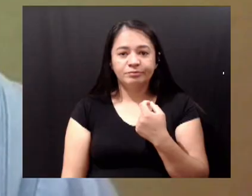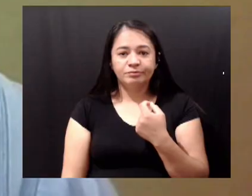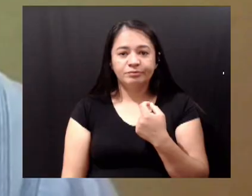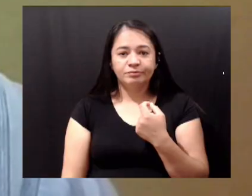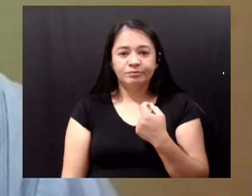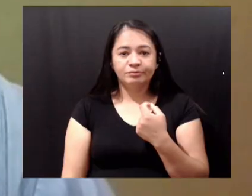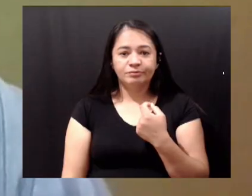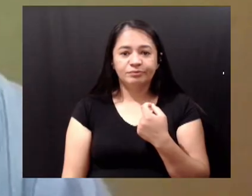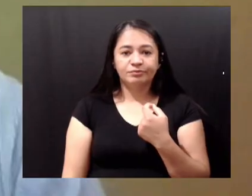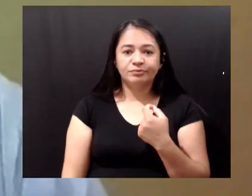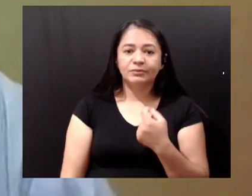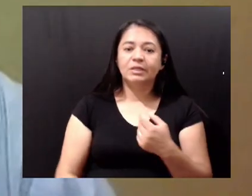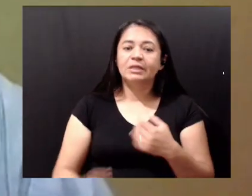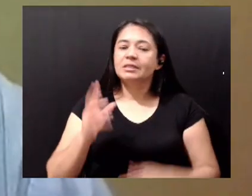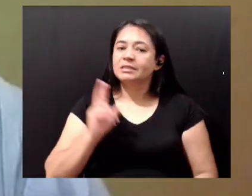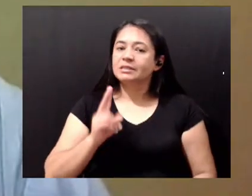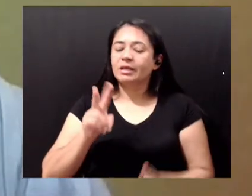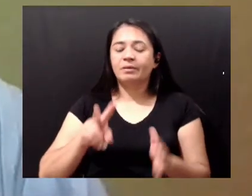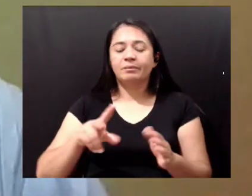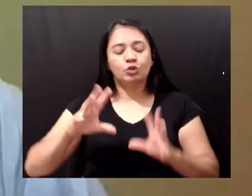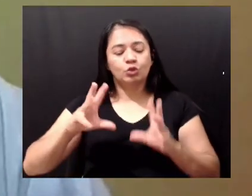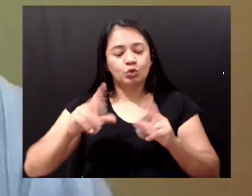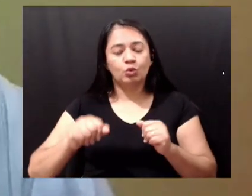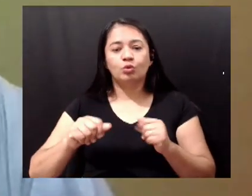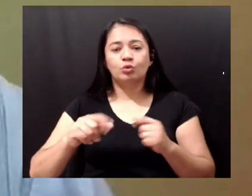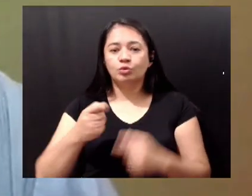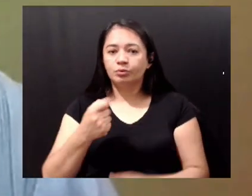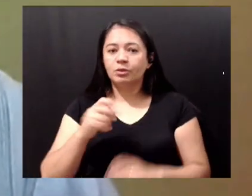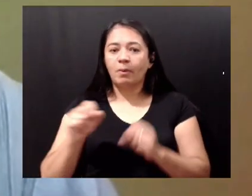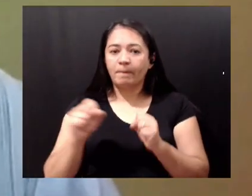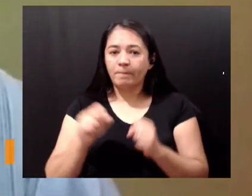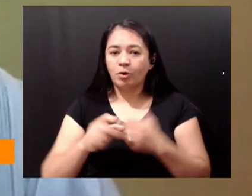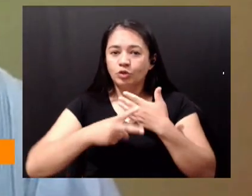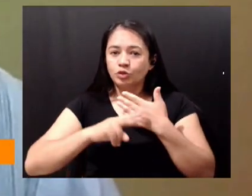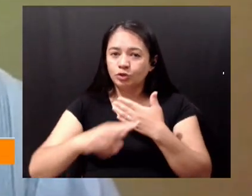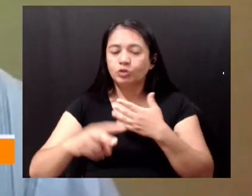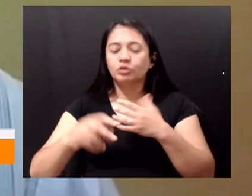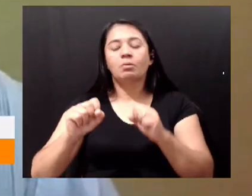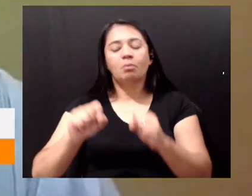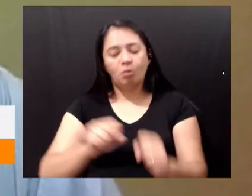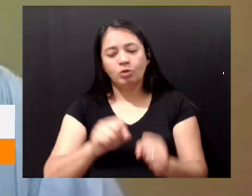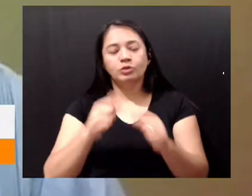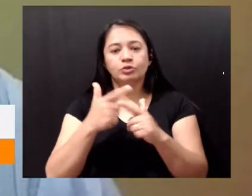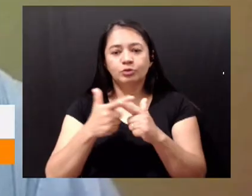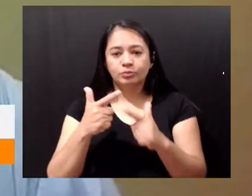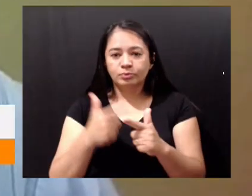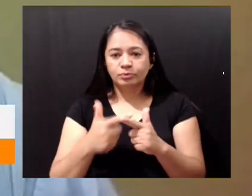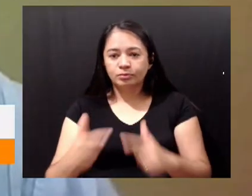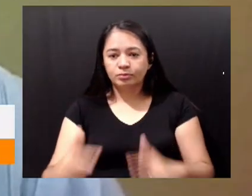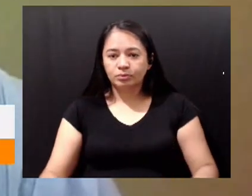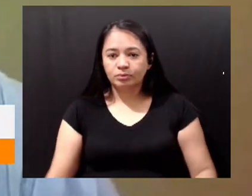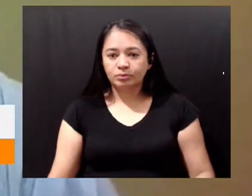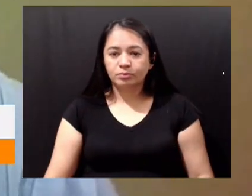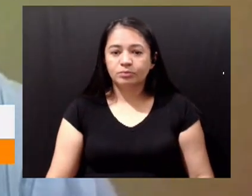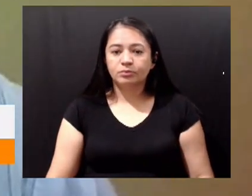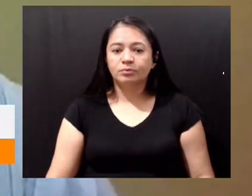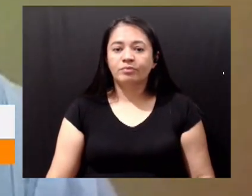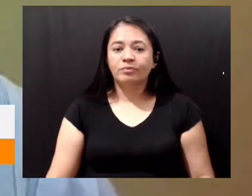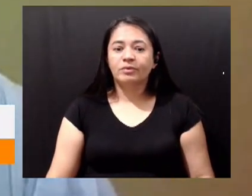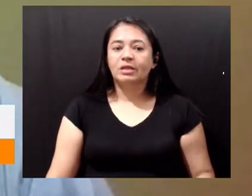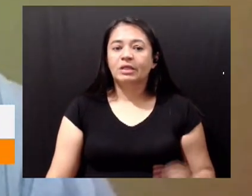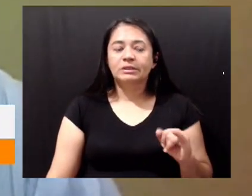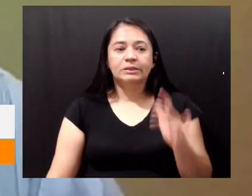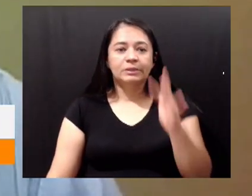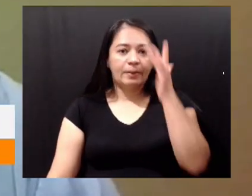efeito adverso. Todos eles podem Uhum. causar problemas, e quando qualquer pessoa,